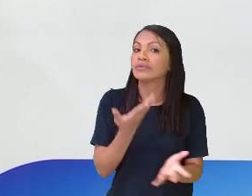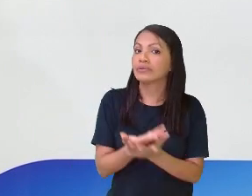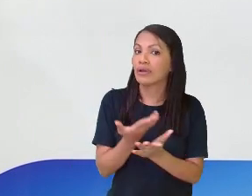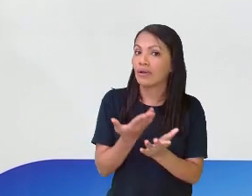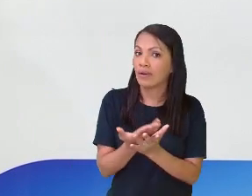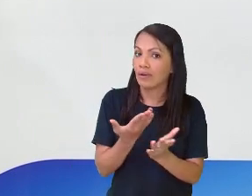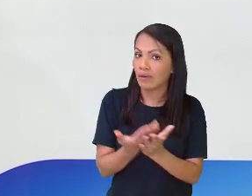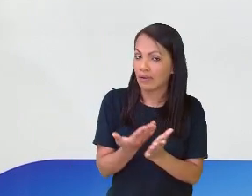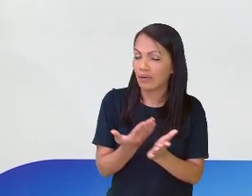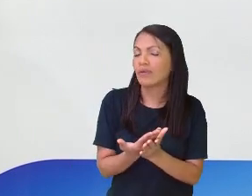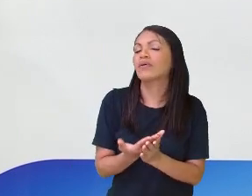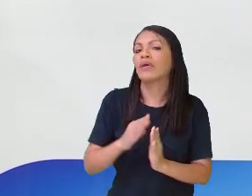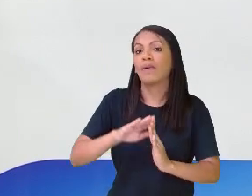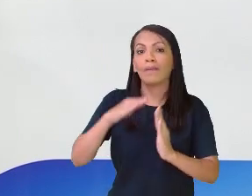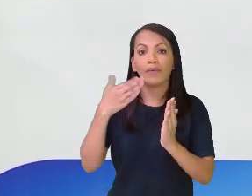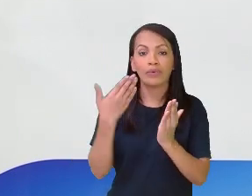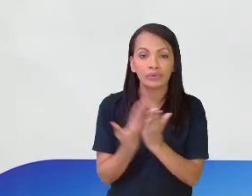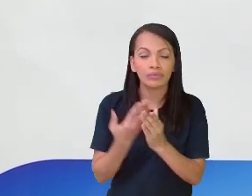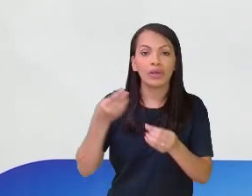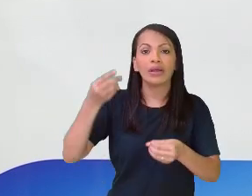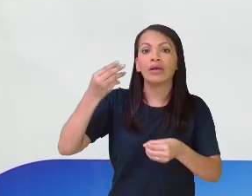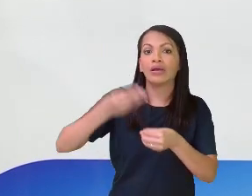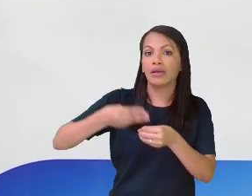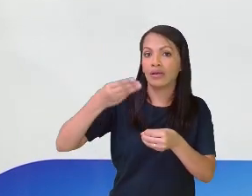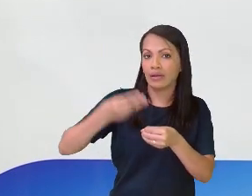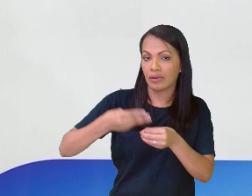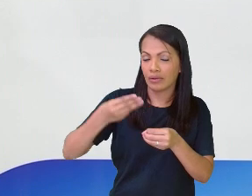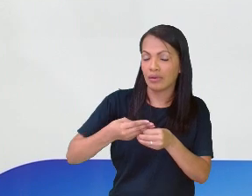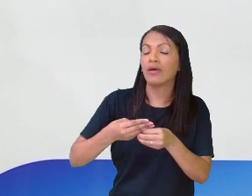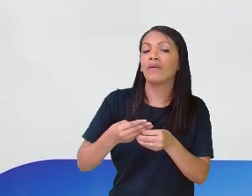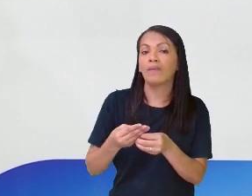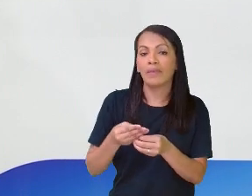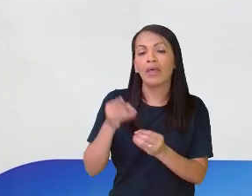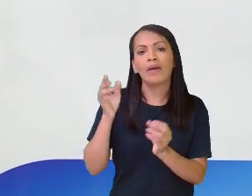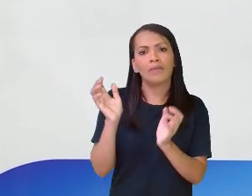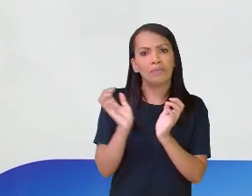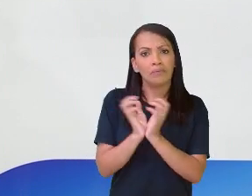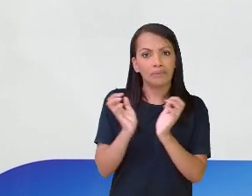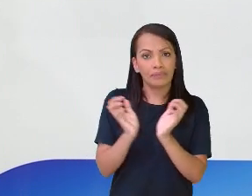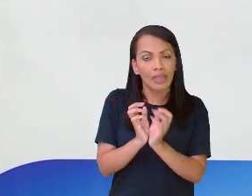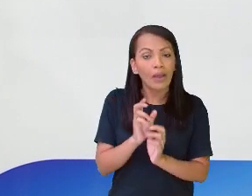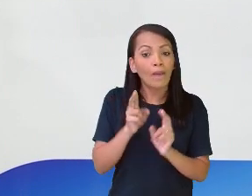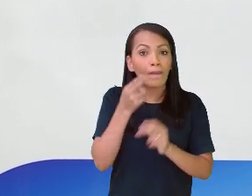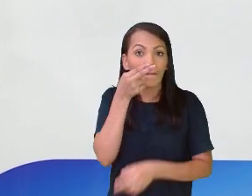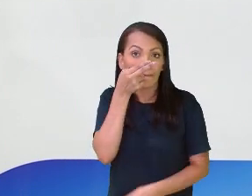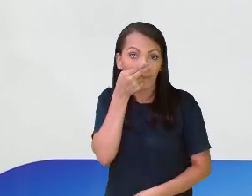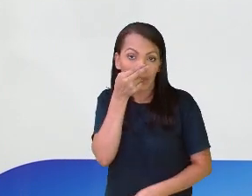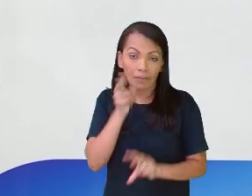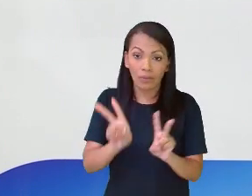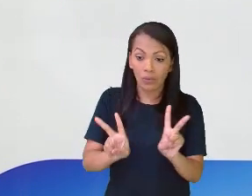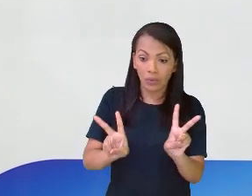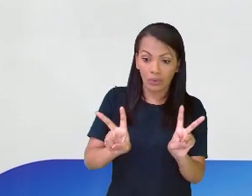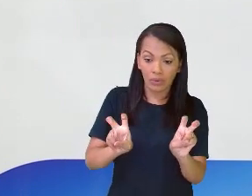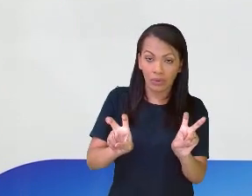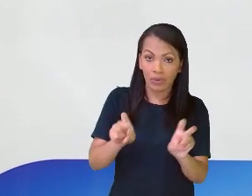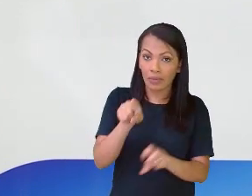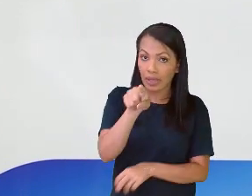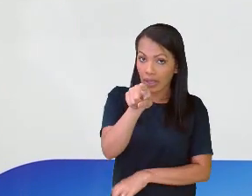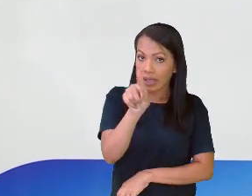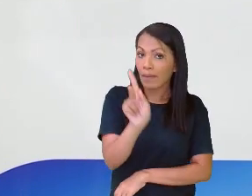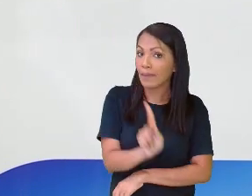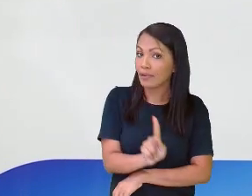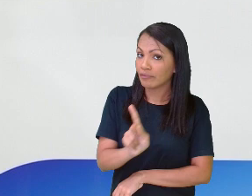aulas da Escola Municipal para Aulas Digitais, eles são os mesmos temas que serão tratados aí pela